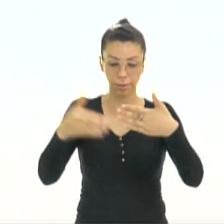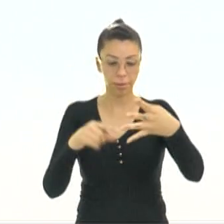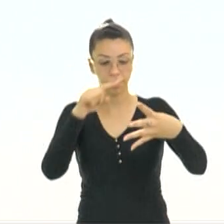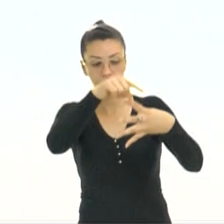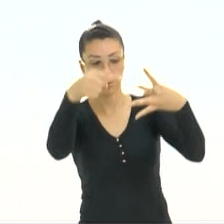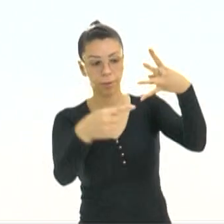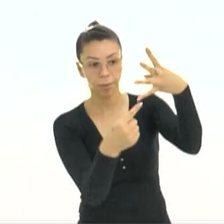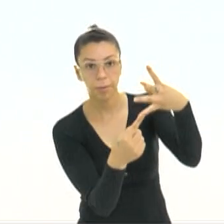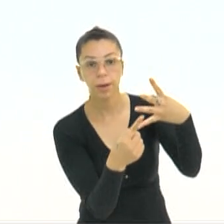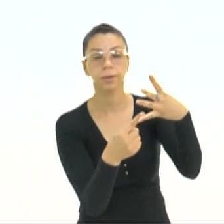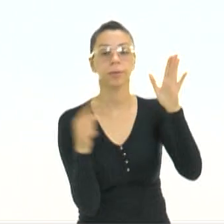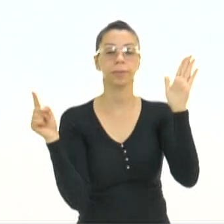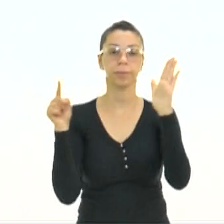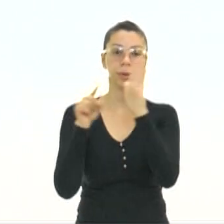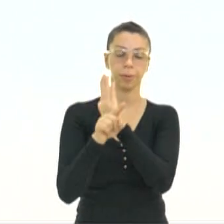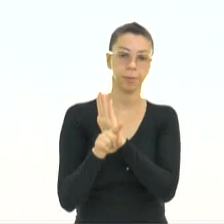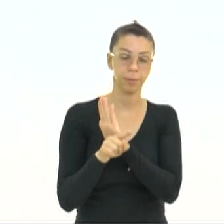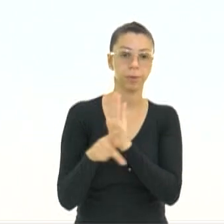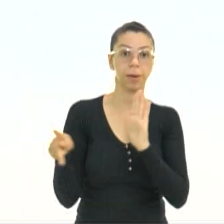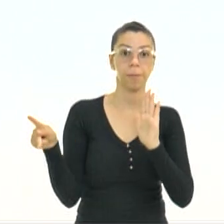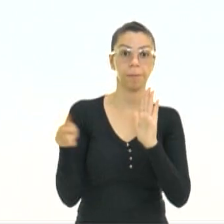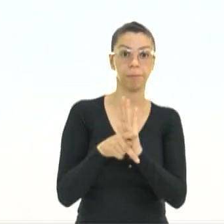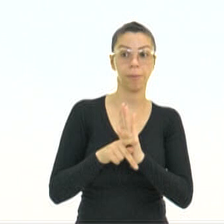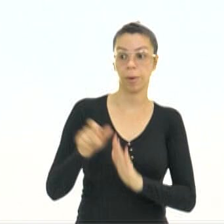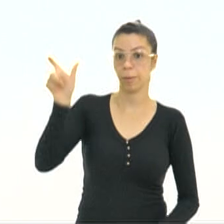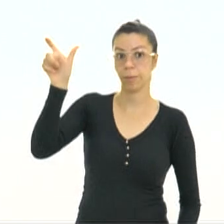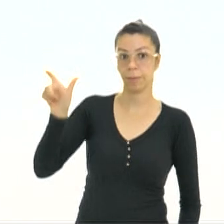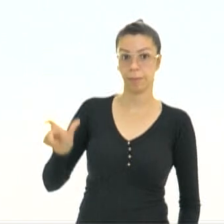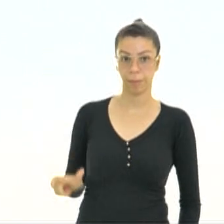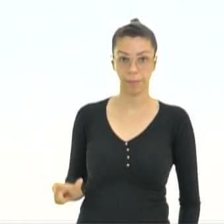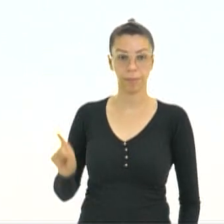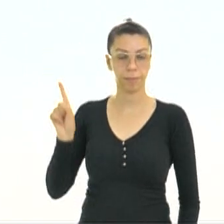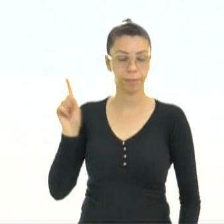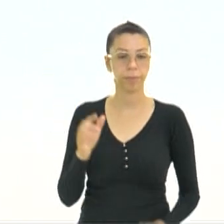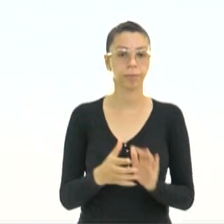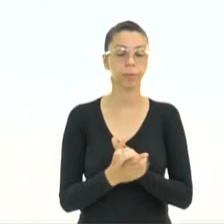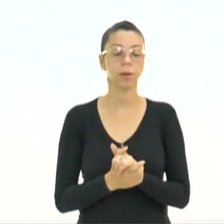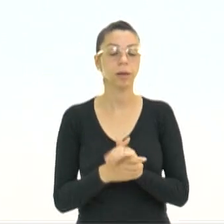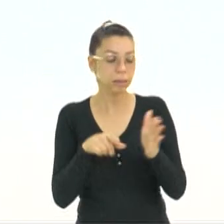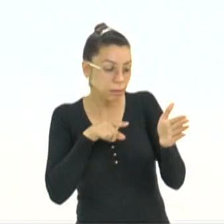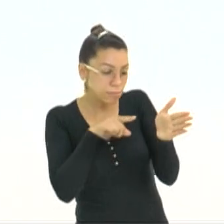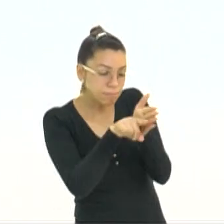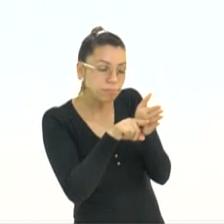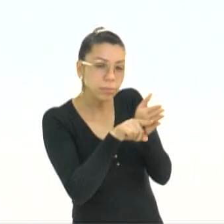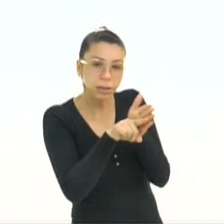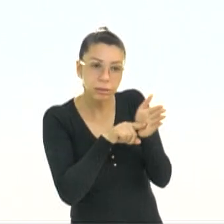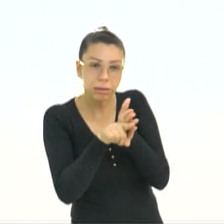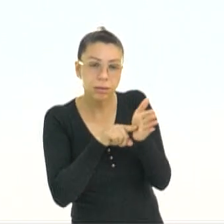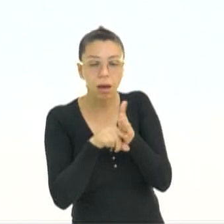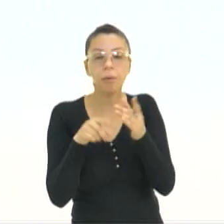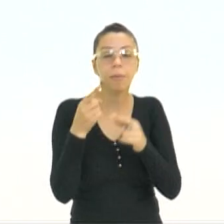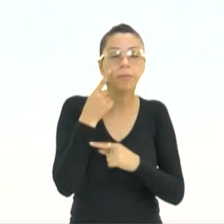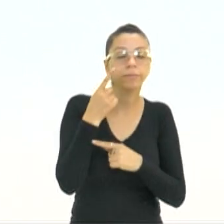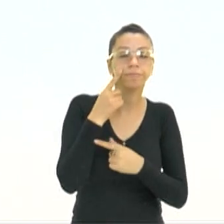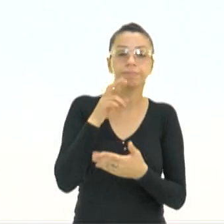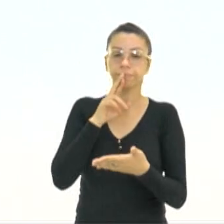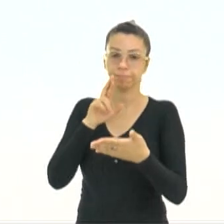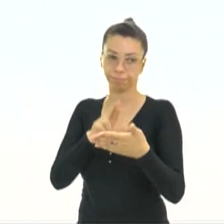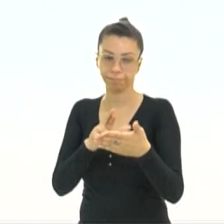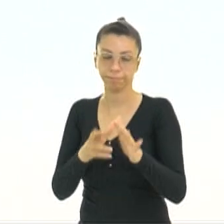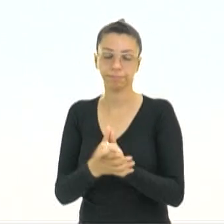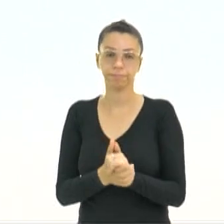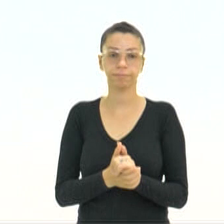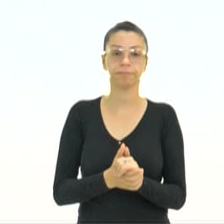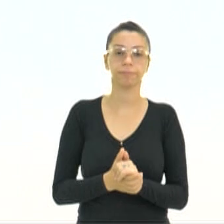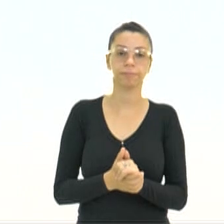sobre a Charlotte. Se você tem como dar uma pesquisada aí, usa para poder ver as respostas. Tá bom? Então, cada